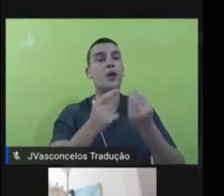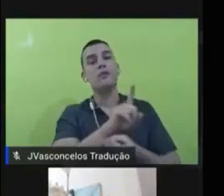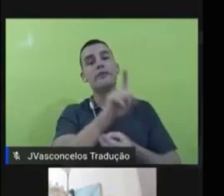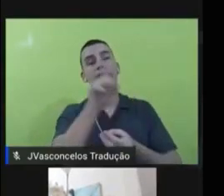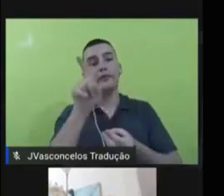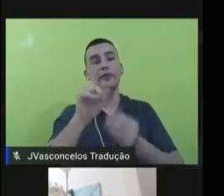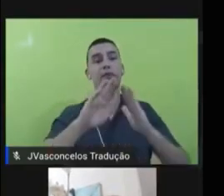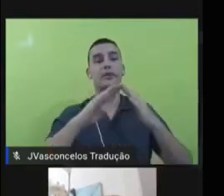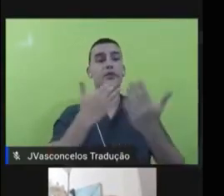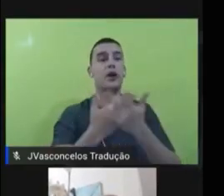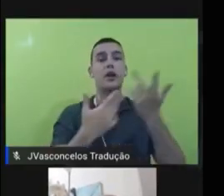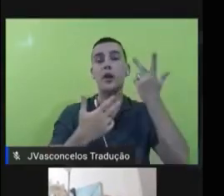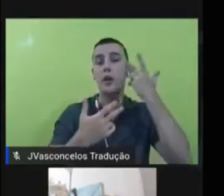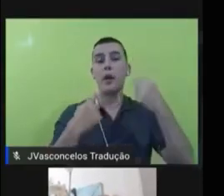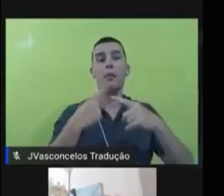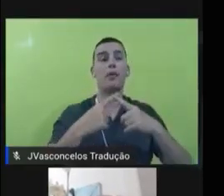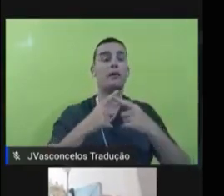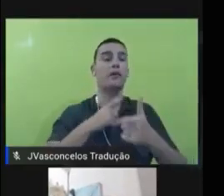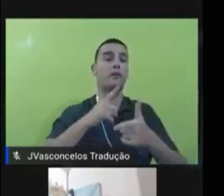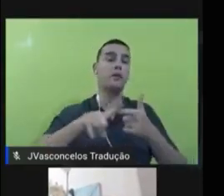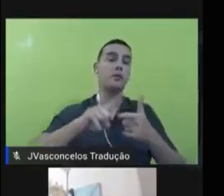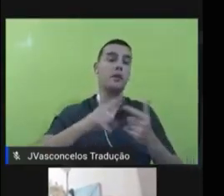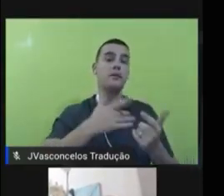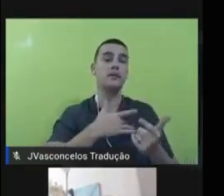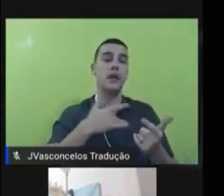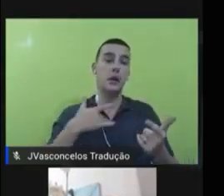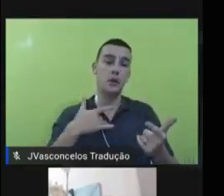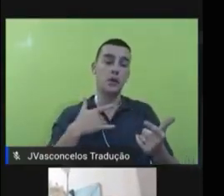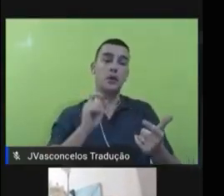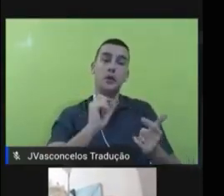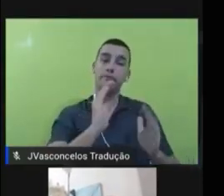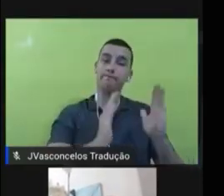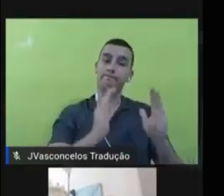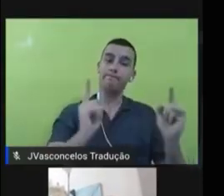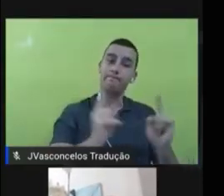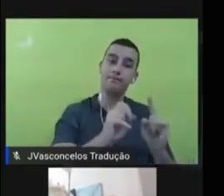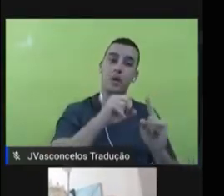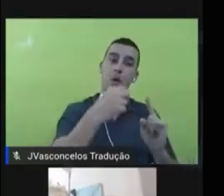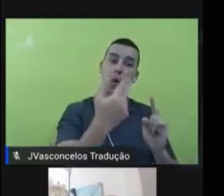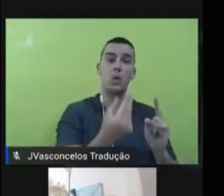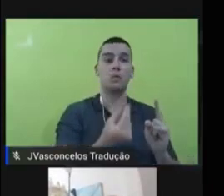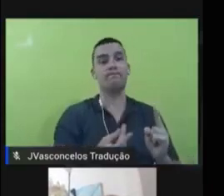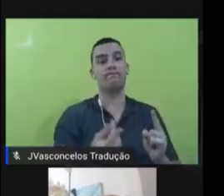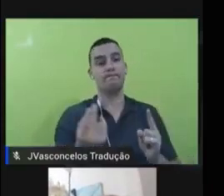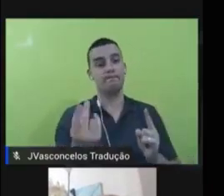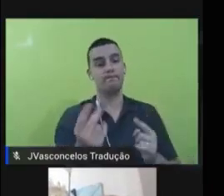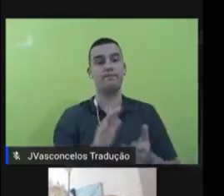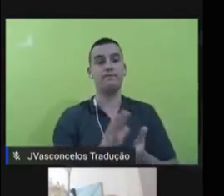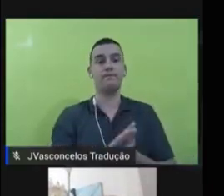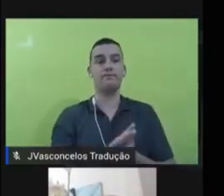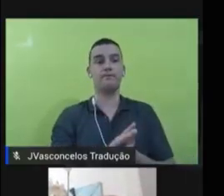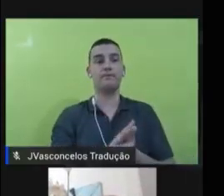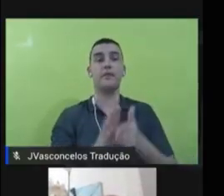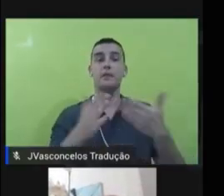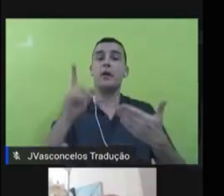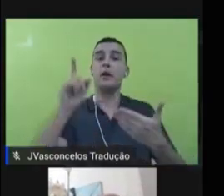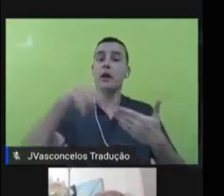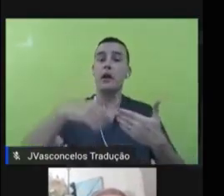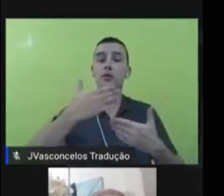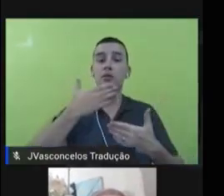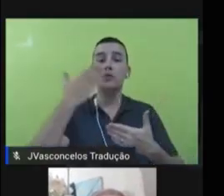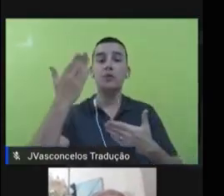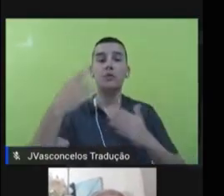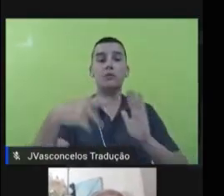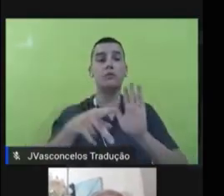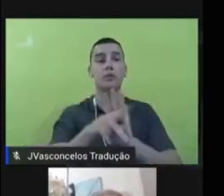questões de saúde momentâneas ou permanentes. Então, ela é uma modalidade que também